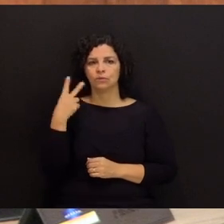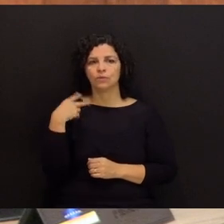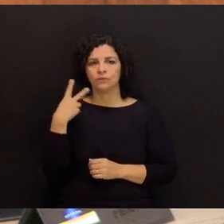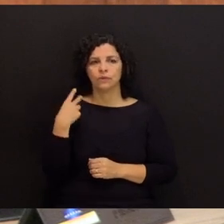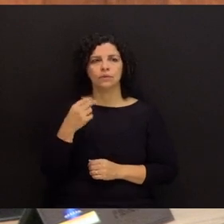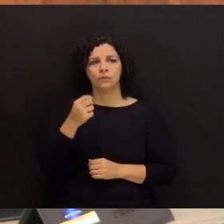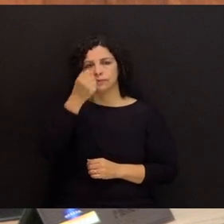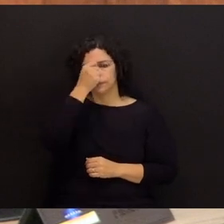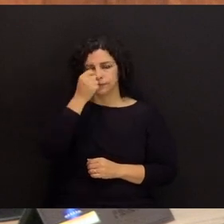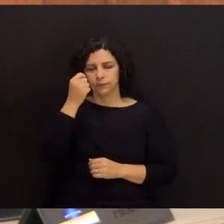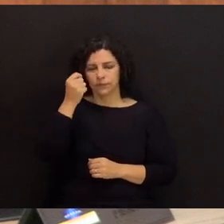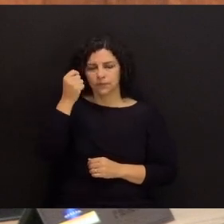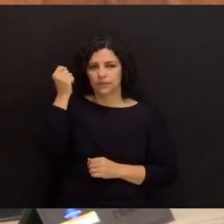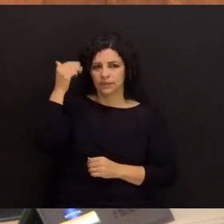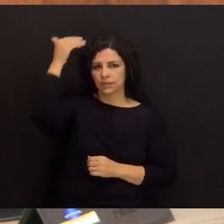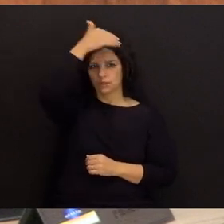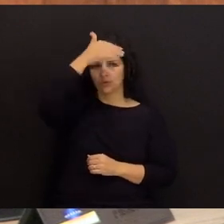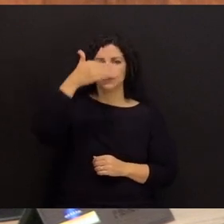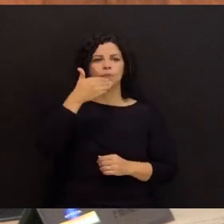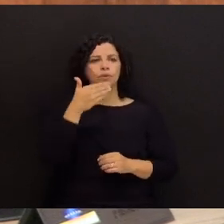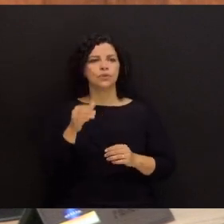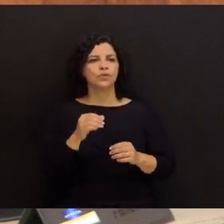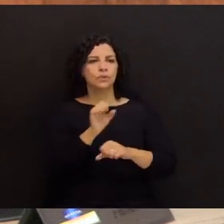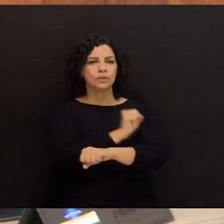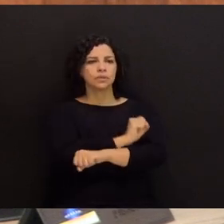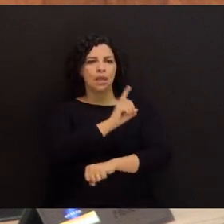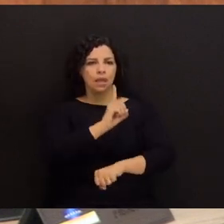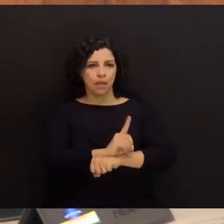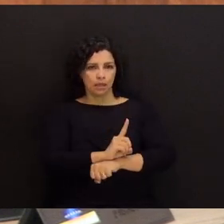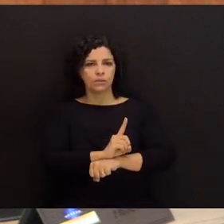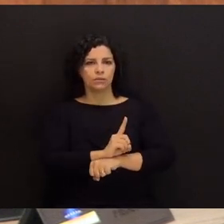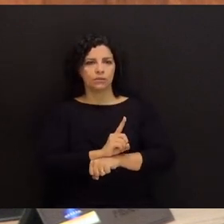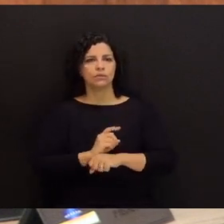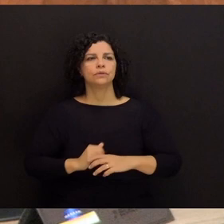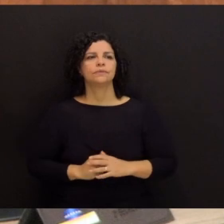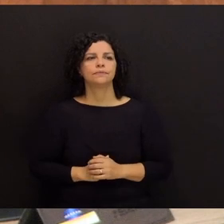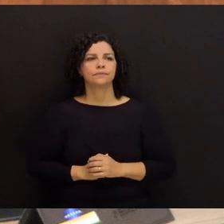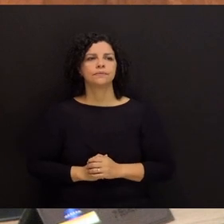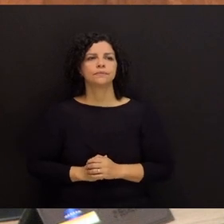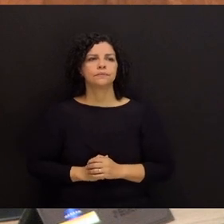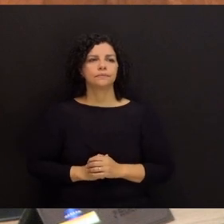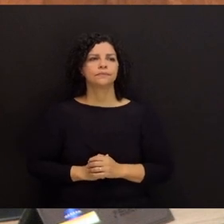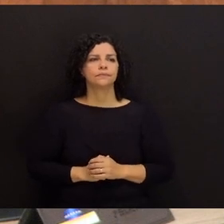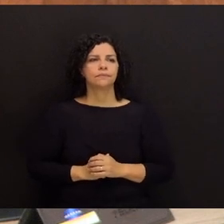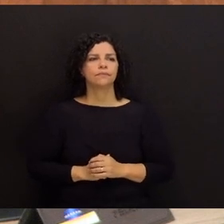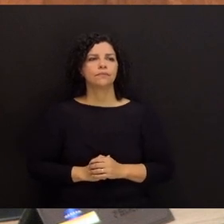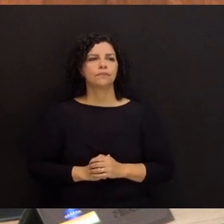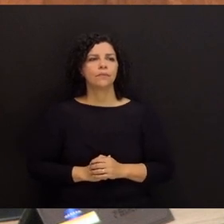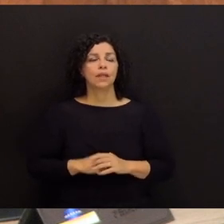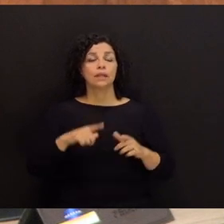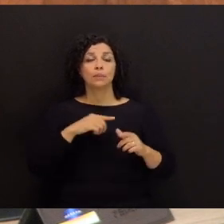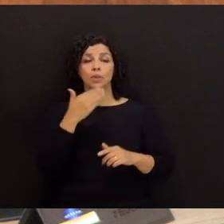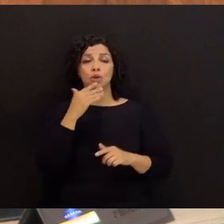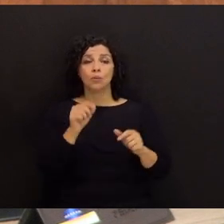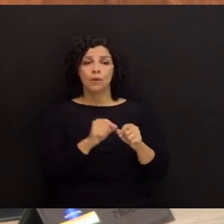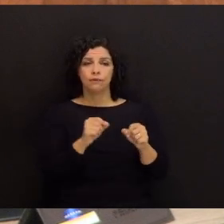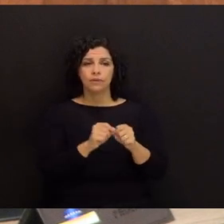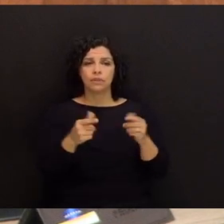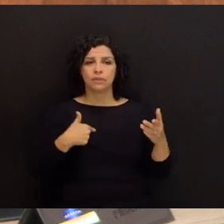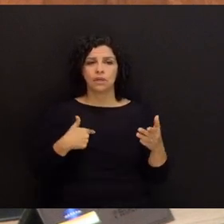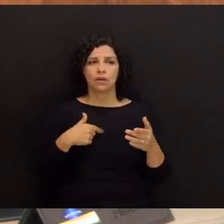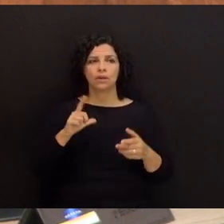Silvio mecânico a sede Secretaria Estadual de Educação do Estado do Paraná onde solicita que seja